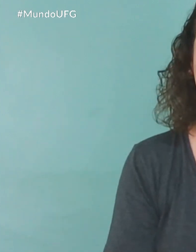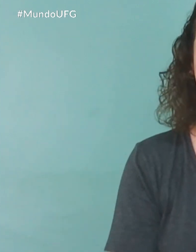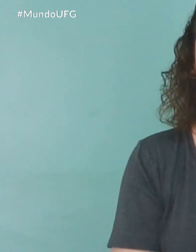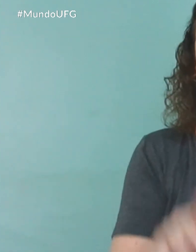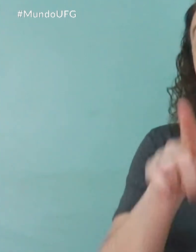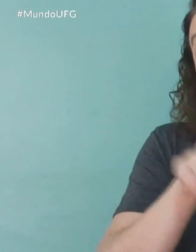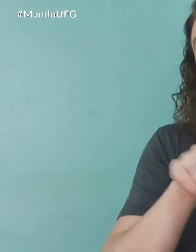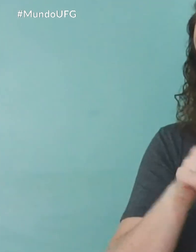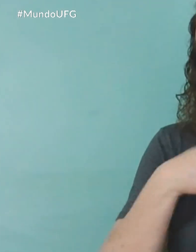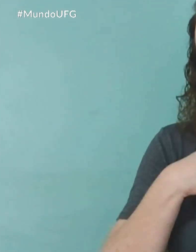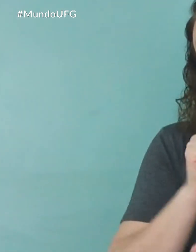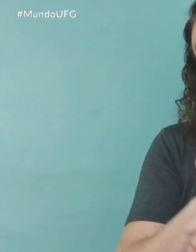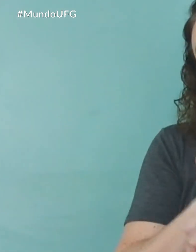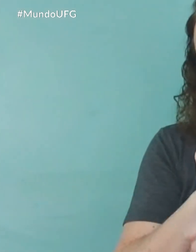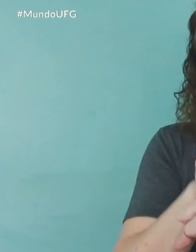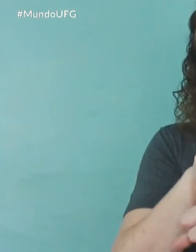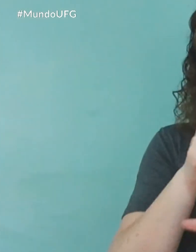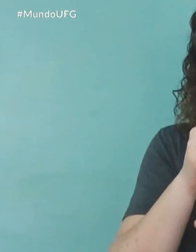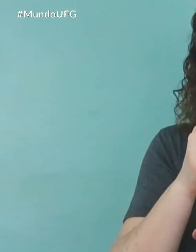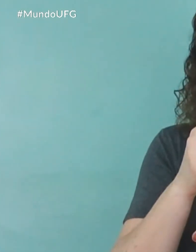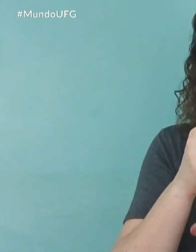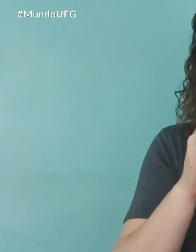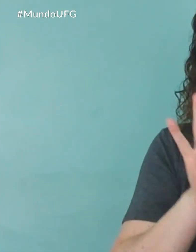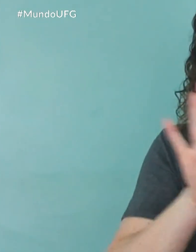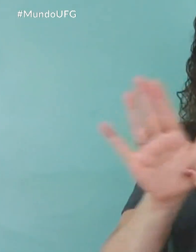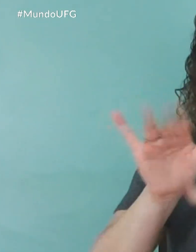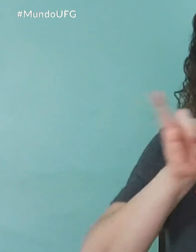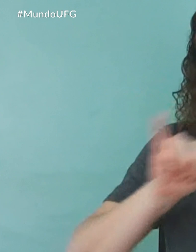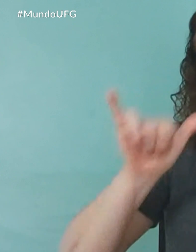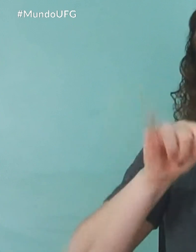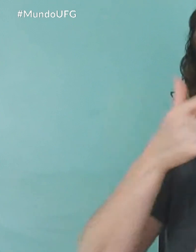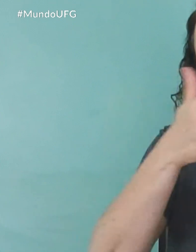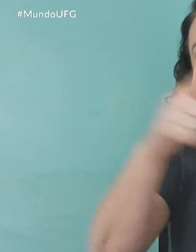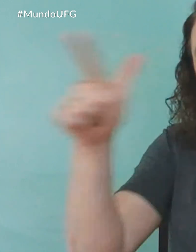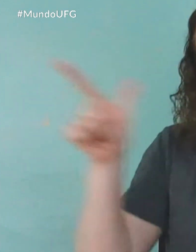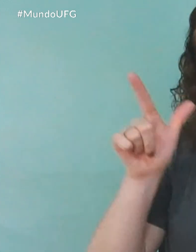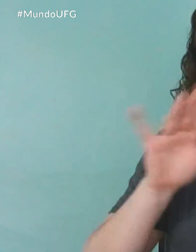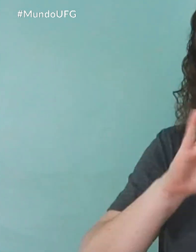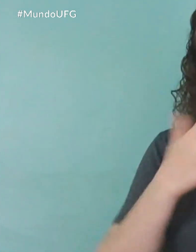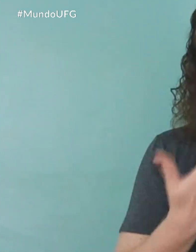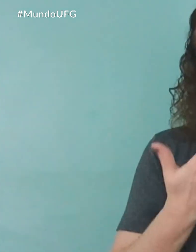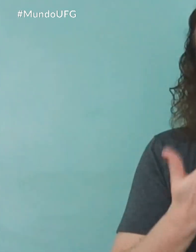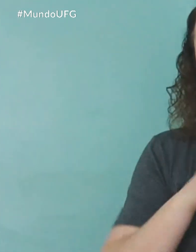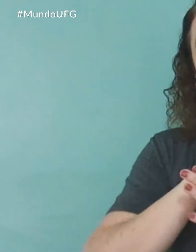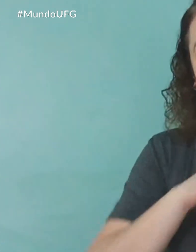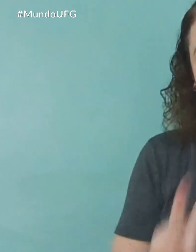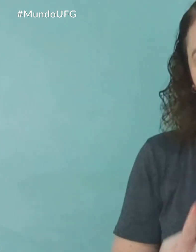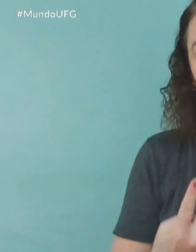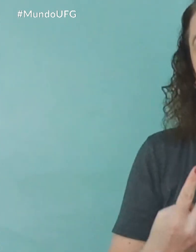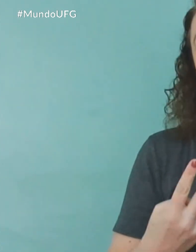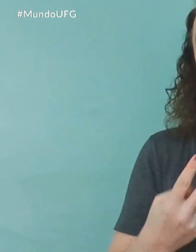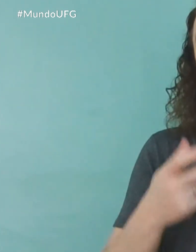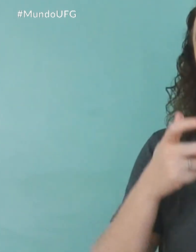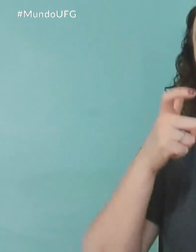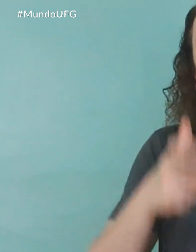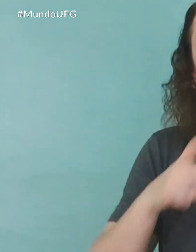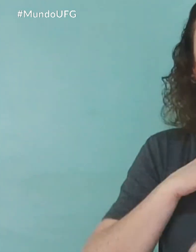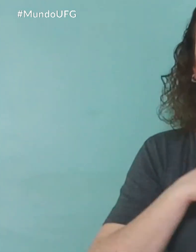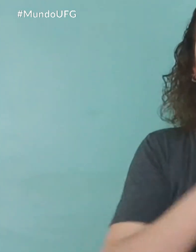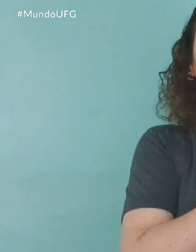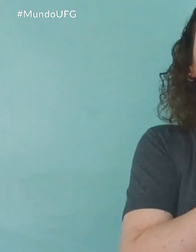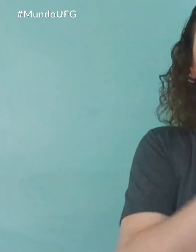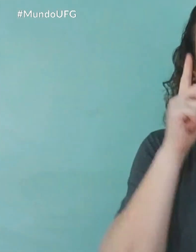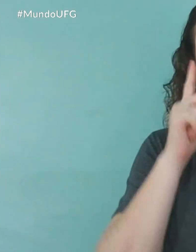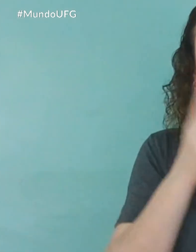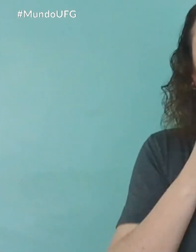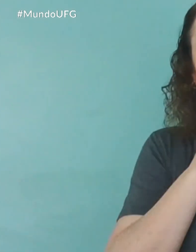literatura bilíngue, é extremamente relevante. E eu aguardo, logicamente, a professora Sueli